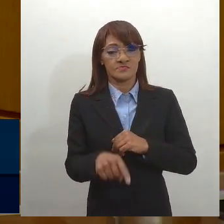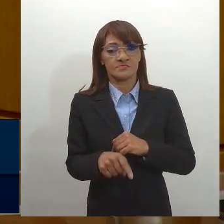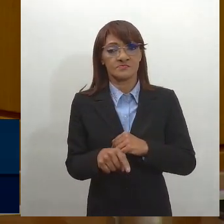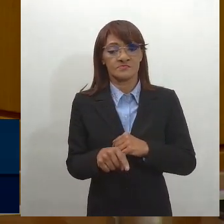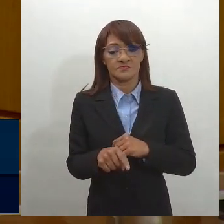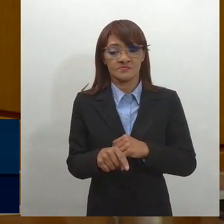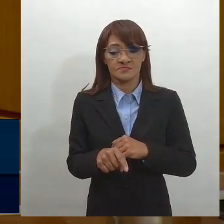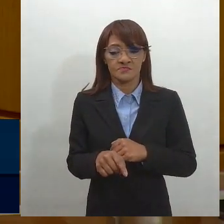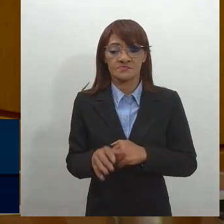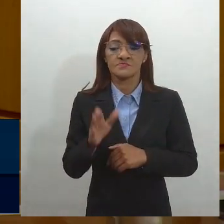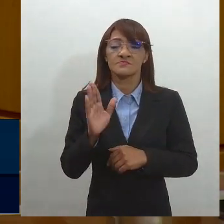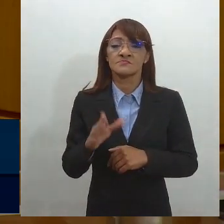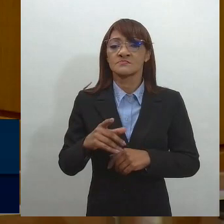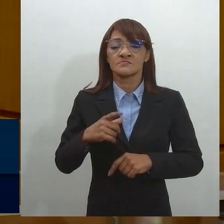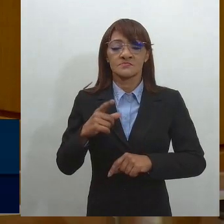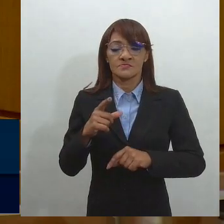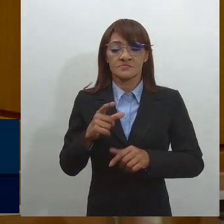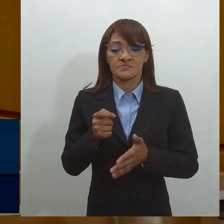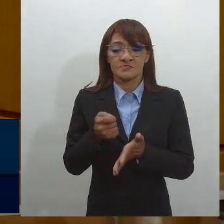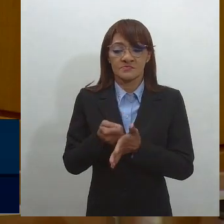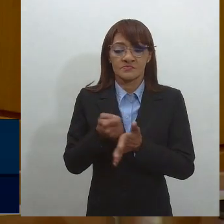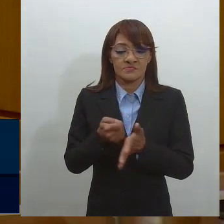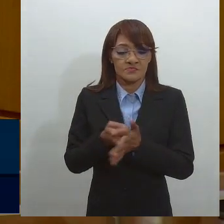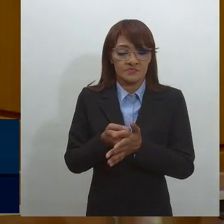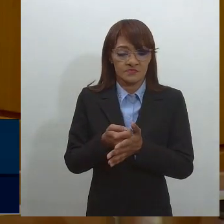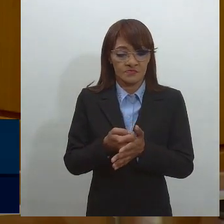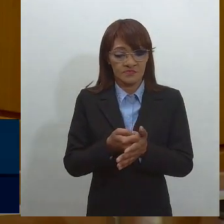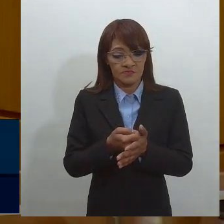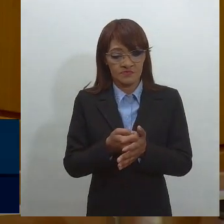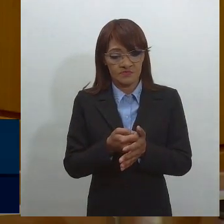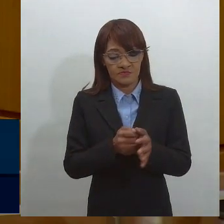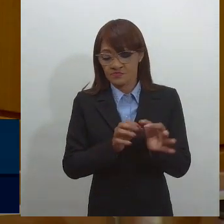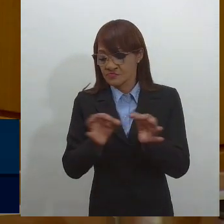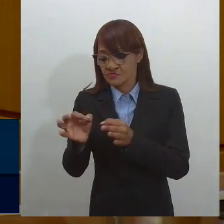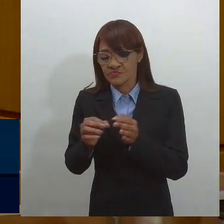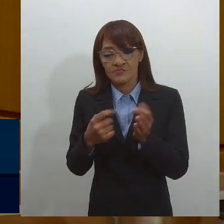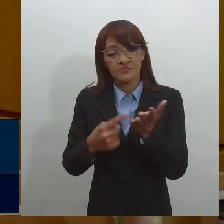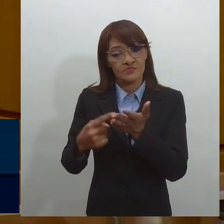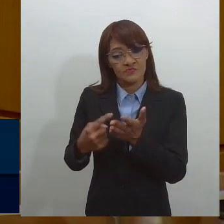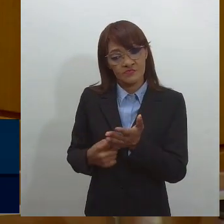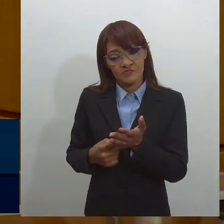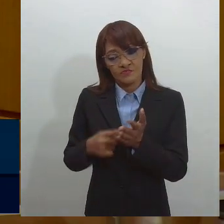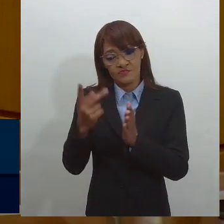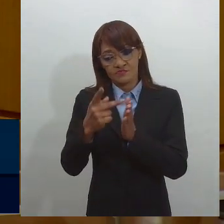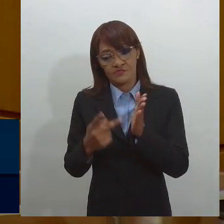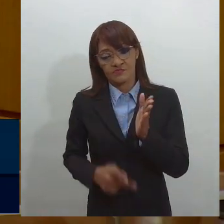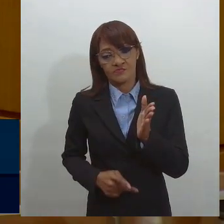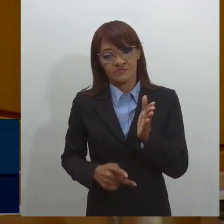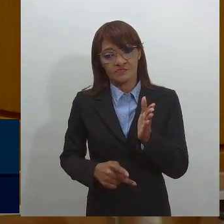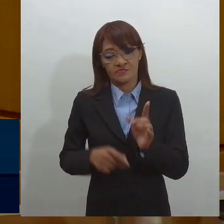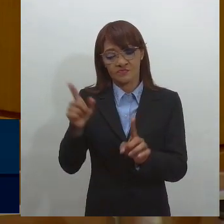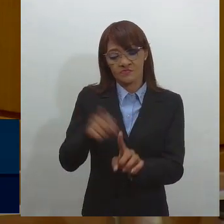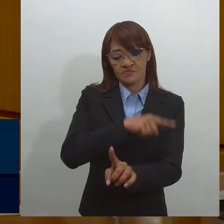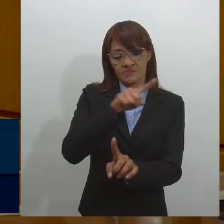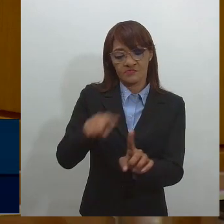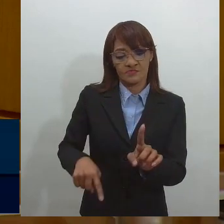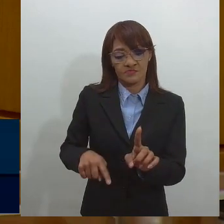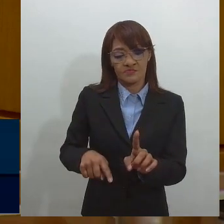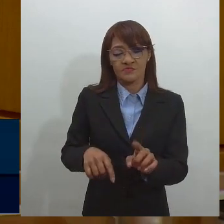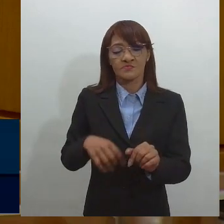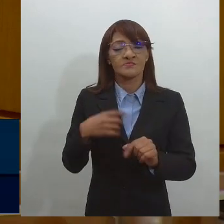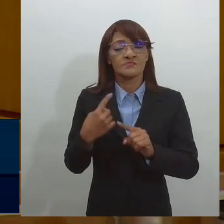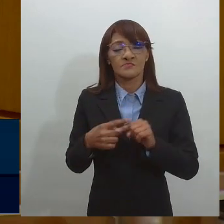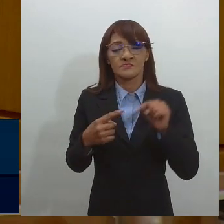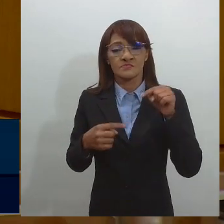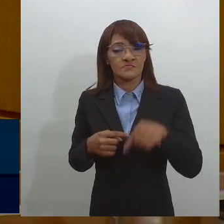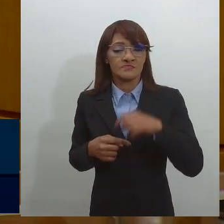pressionando e articulando para que esse projeto seja derrotado, porque o Estado brasileiro não pode, através de uma